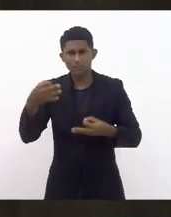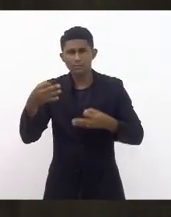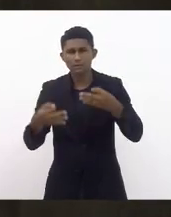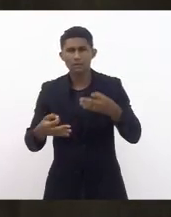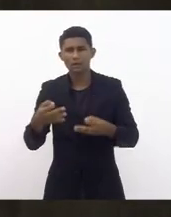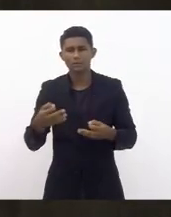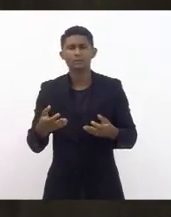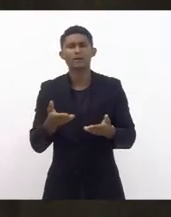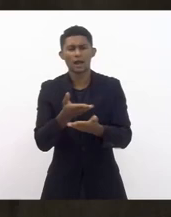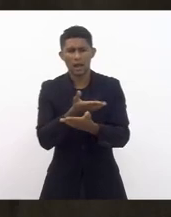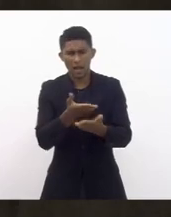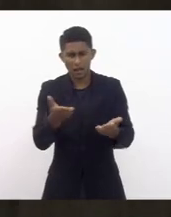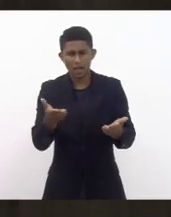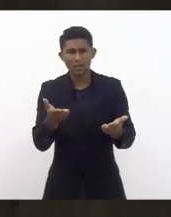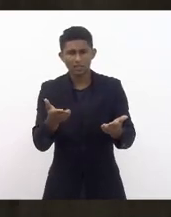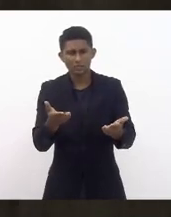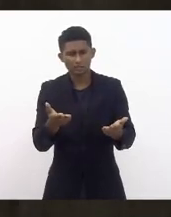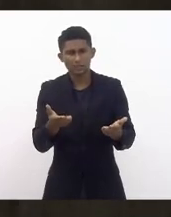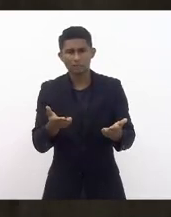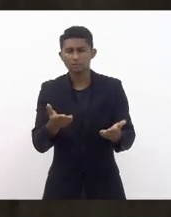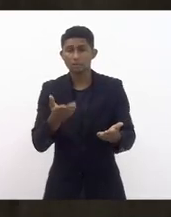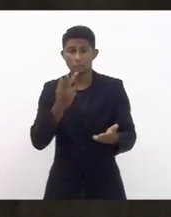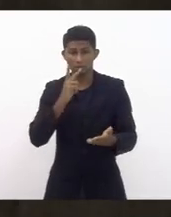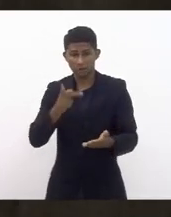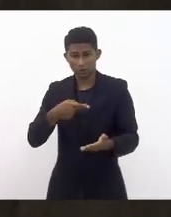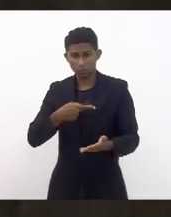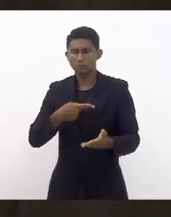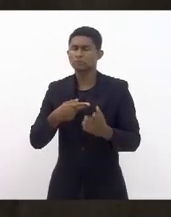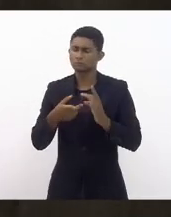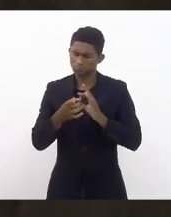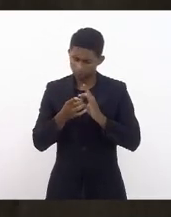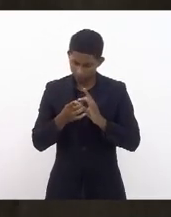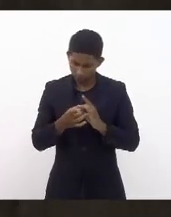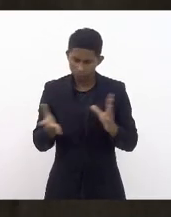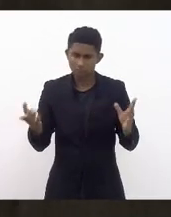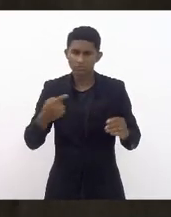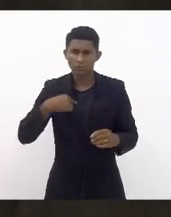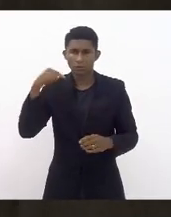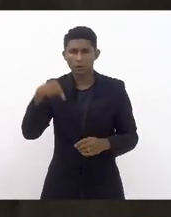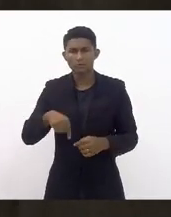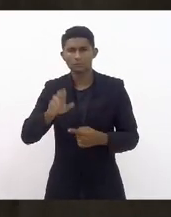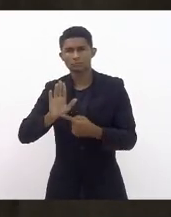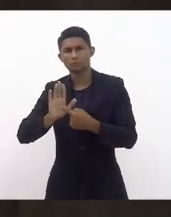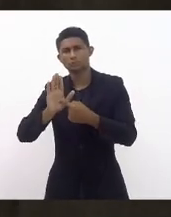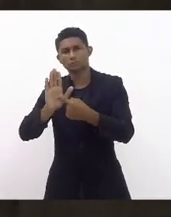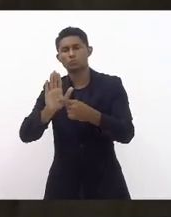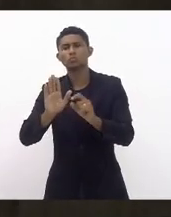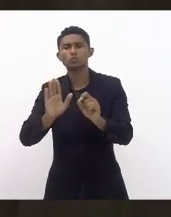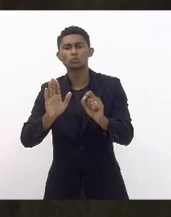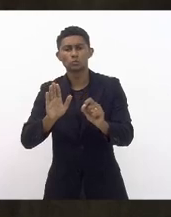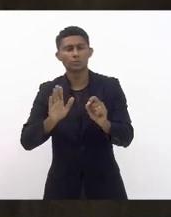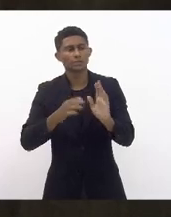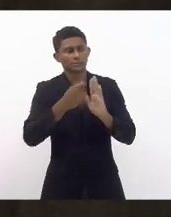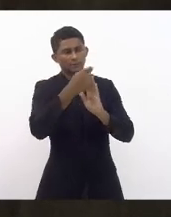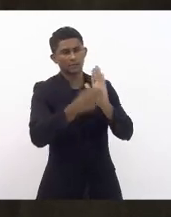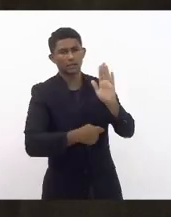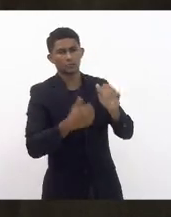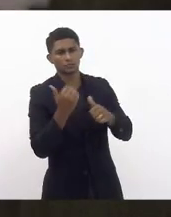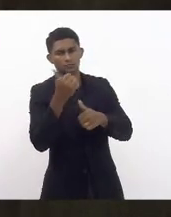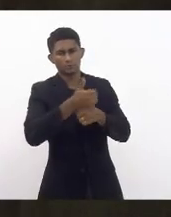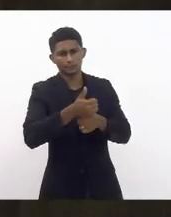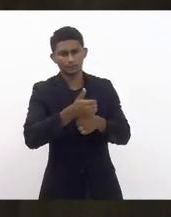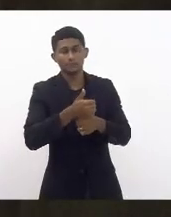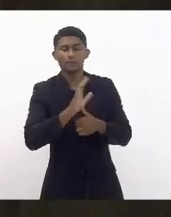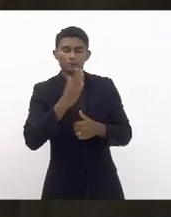André, apresentar uma minuta de substitutivo a esse projeto, embora a responsabilidade e o mérito seja